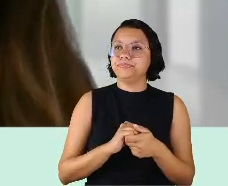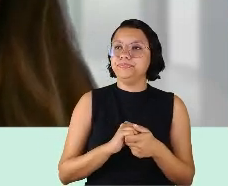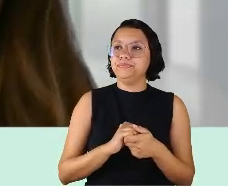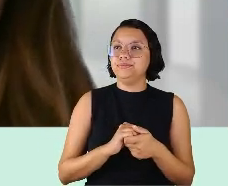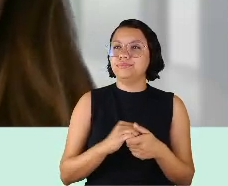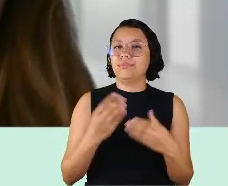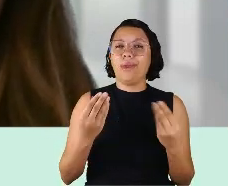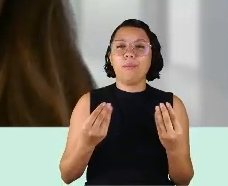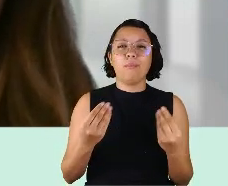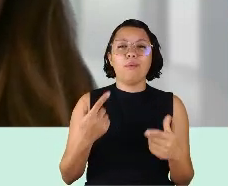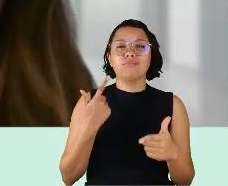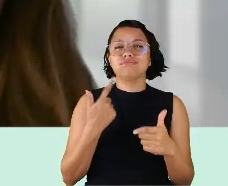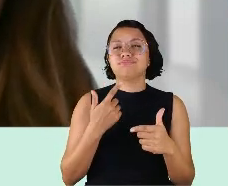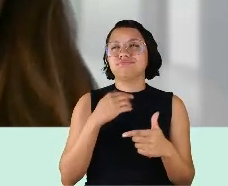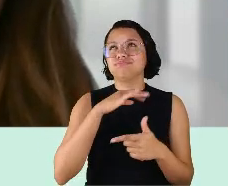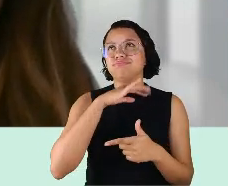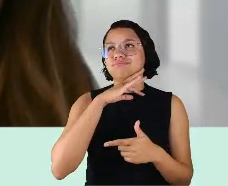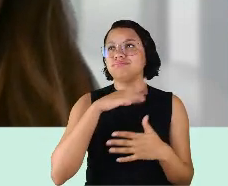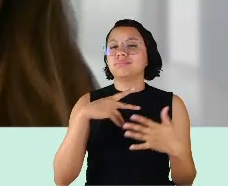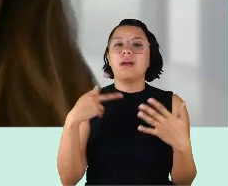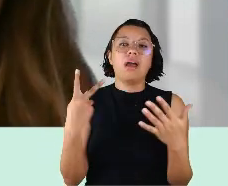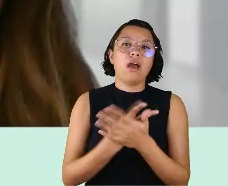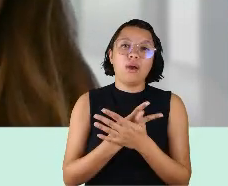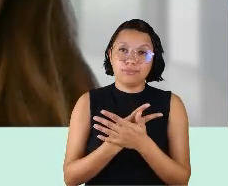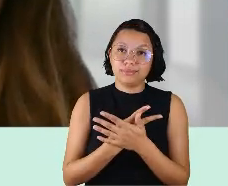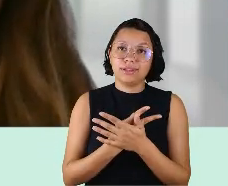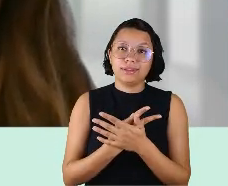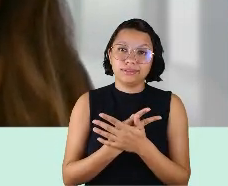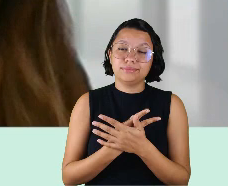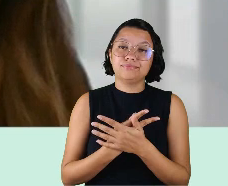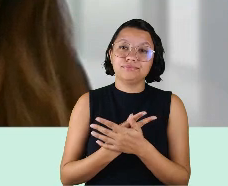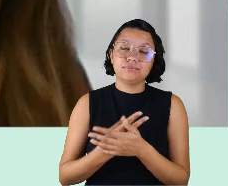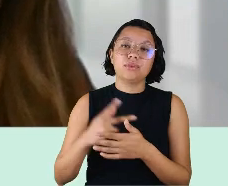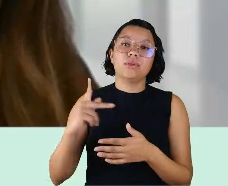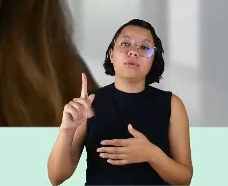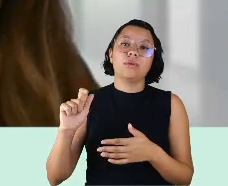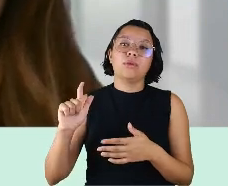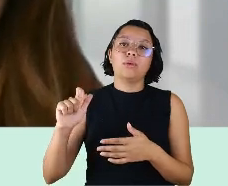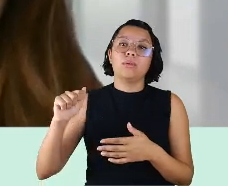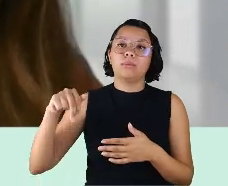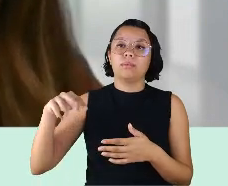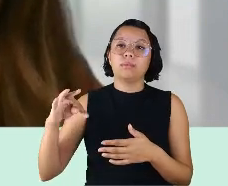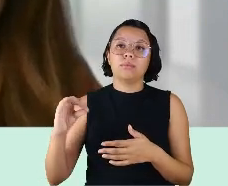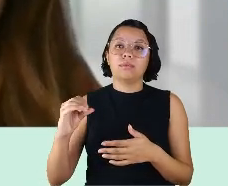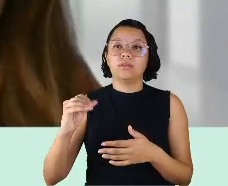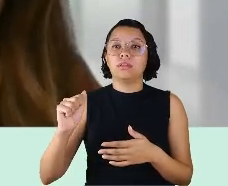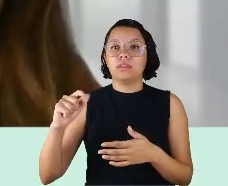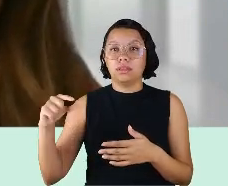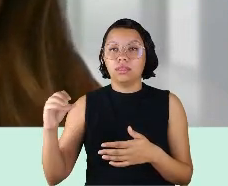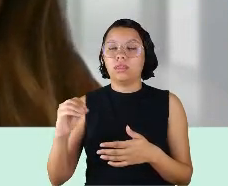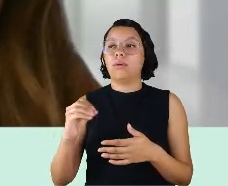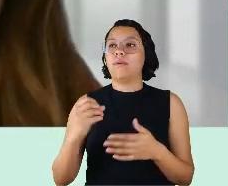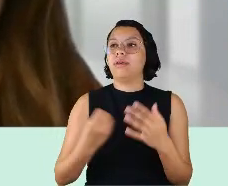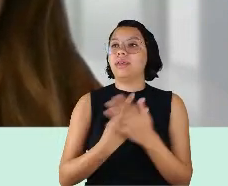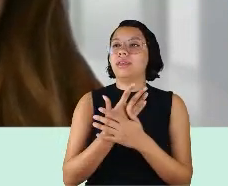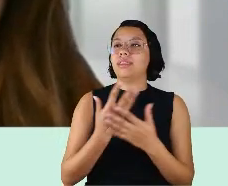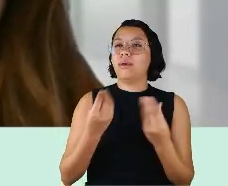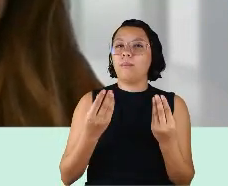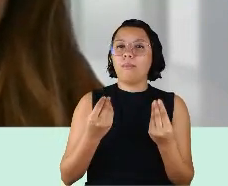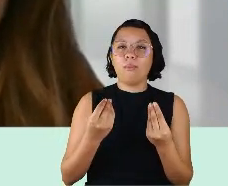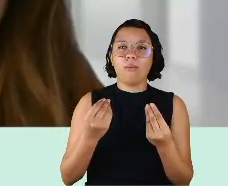E é muito ruim quando isso acontece no plantão. Criam-se incidentes